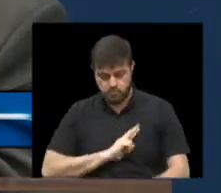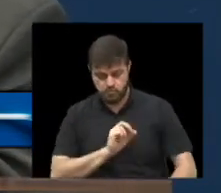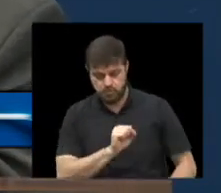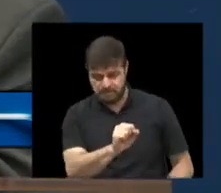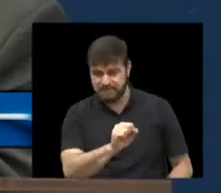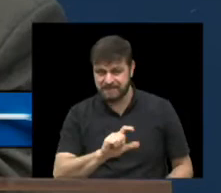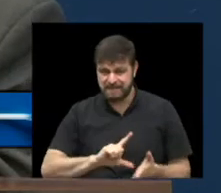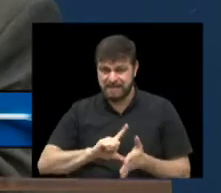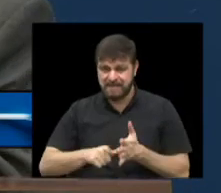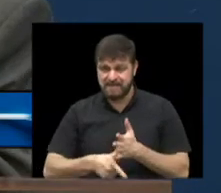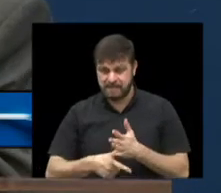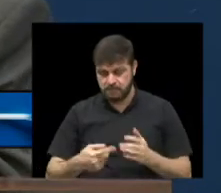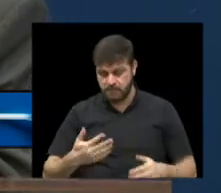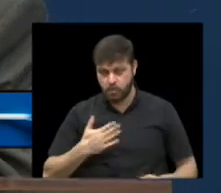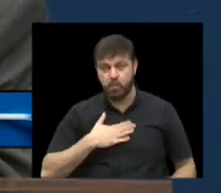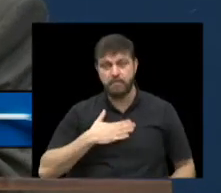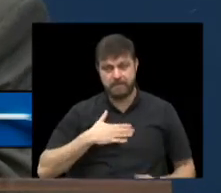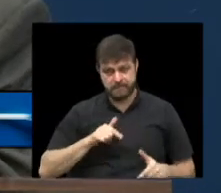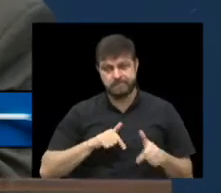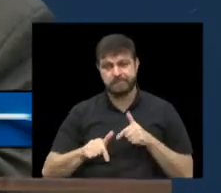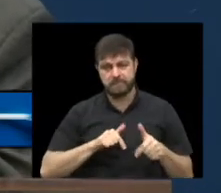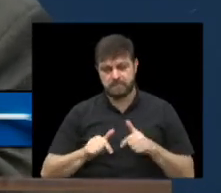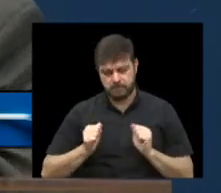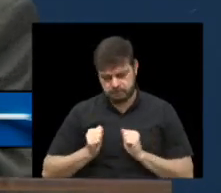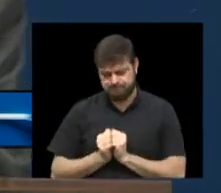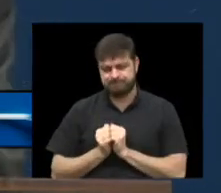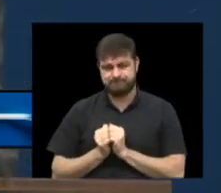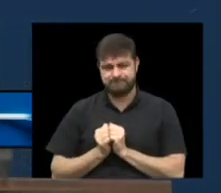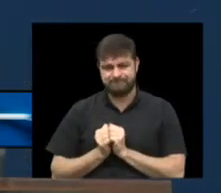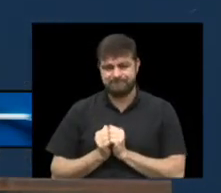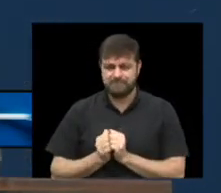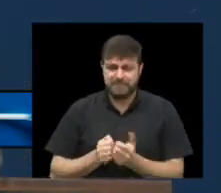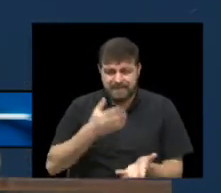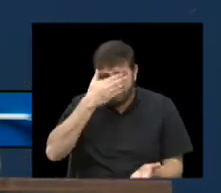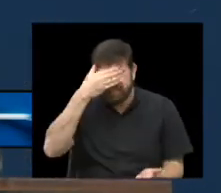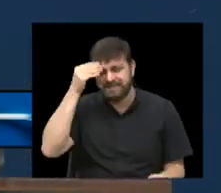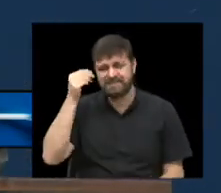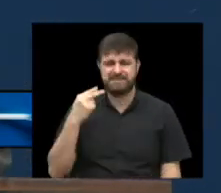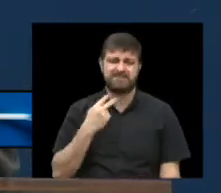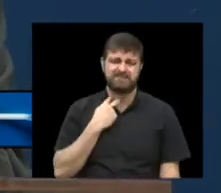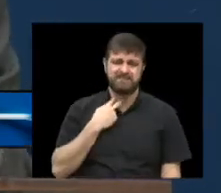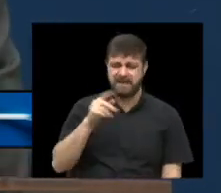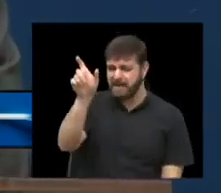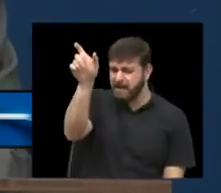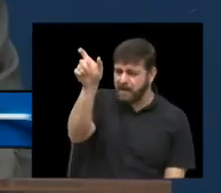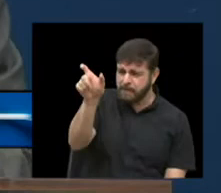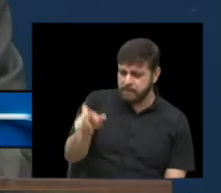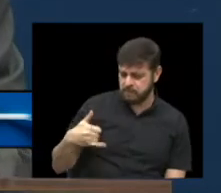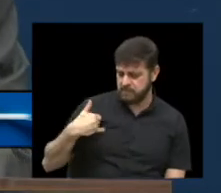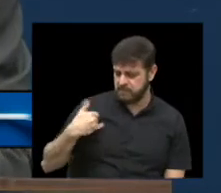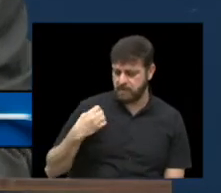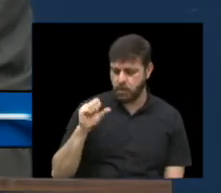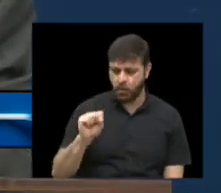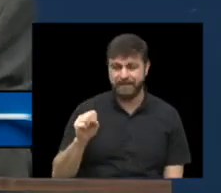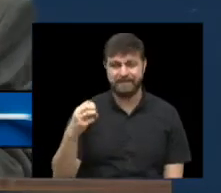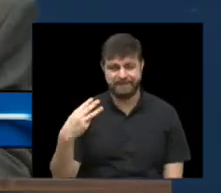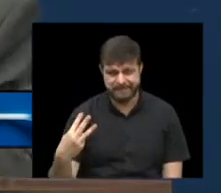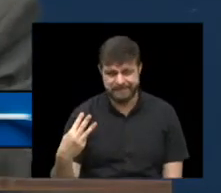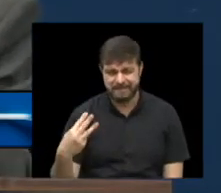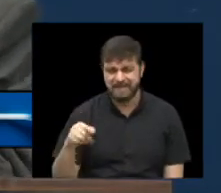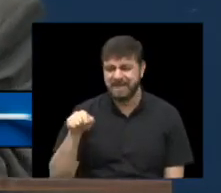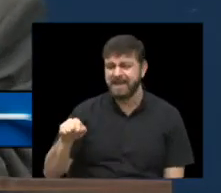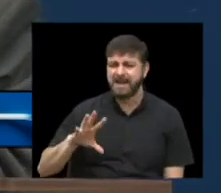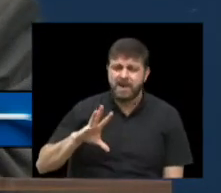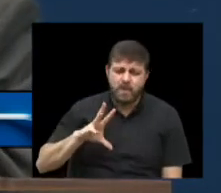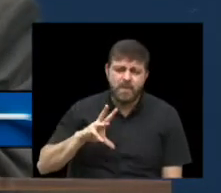por 4 mandatos para o nosso gabinete. Então, eu não poderia deixar de exaltar uma pessoa que, com 83 anos, gostava